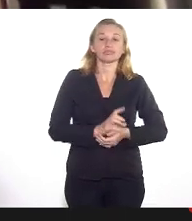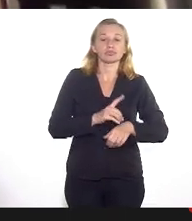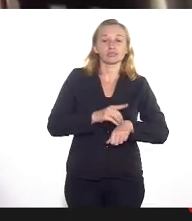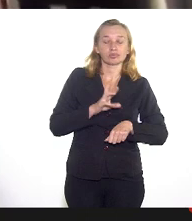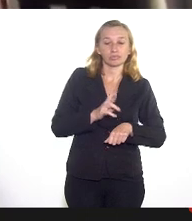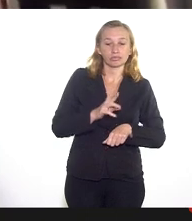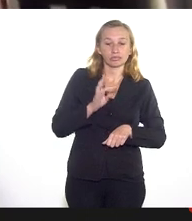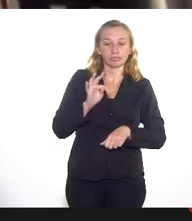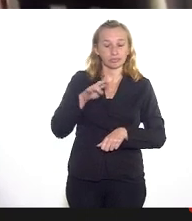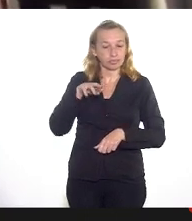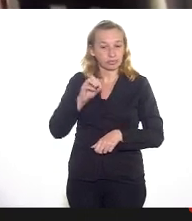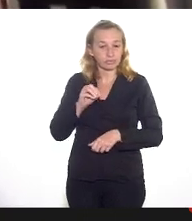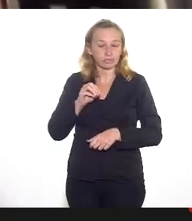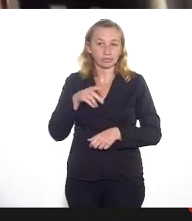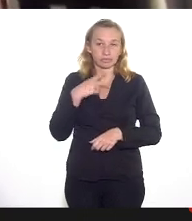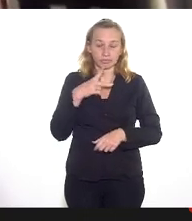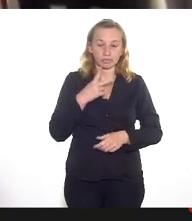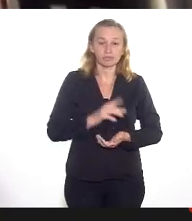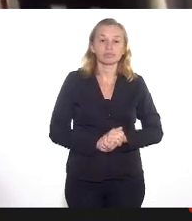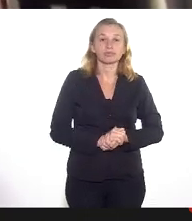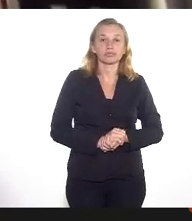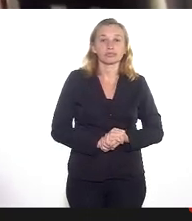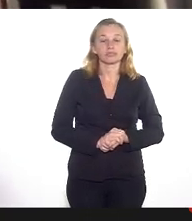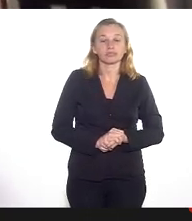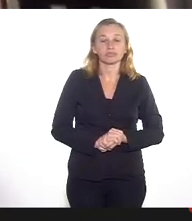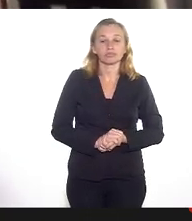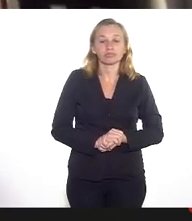colocou, pode ter um